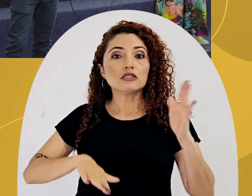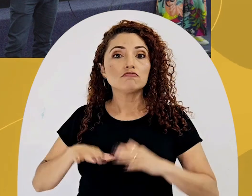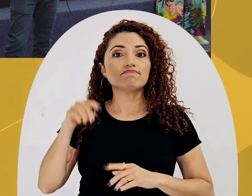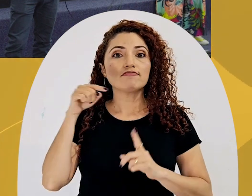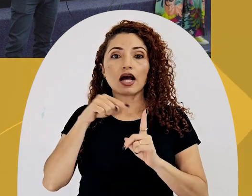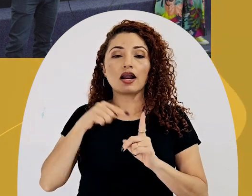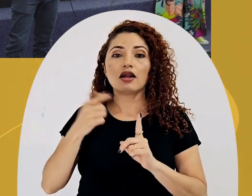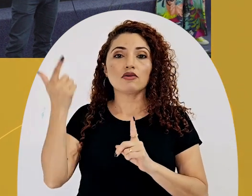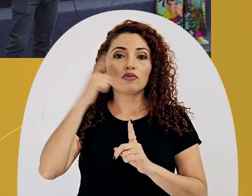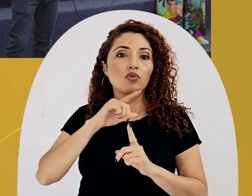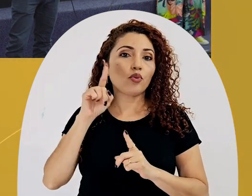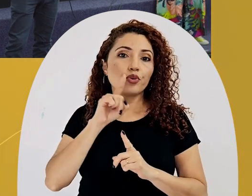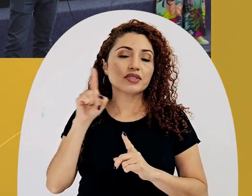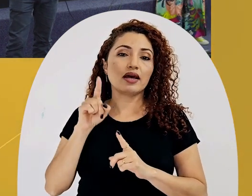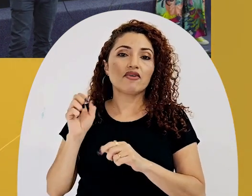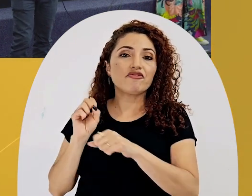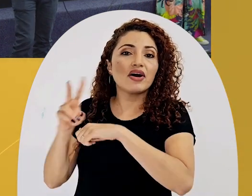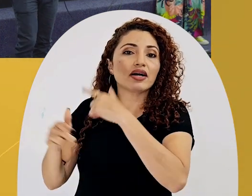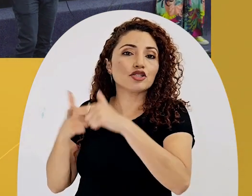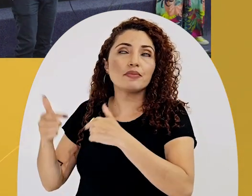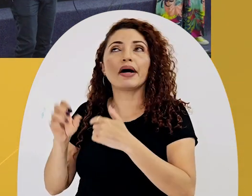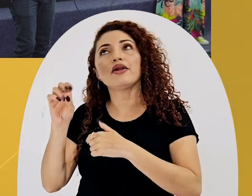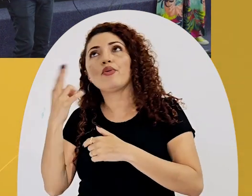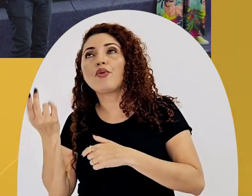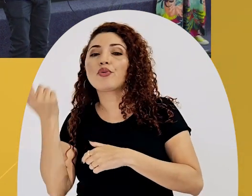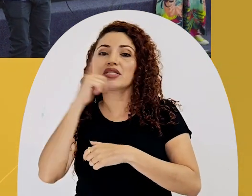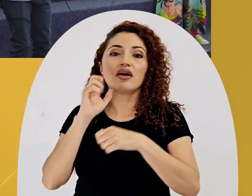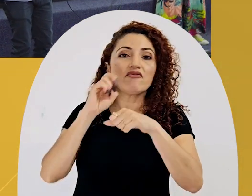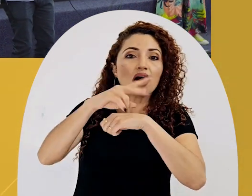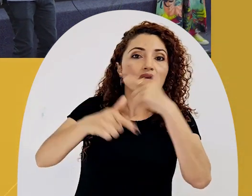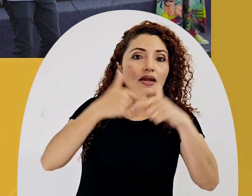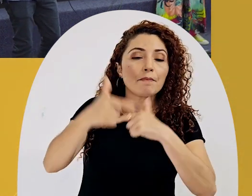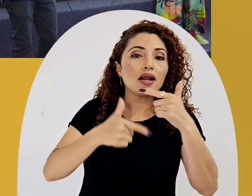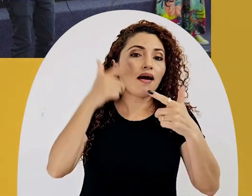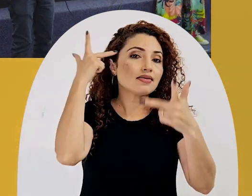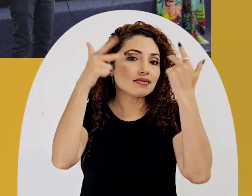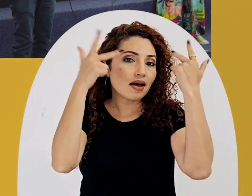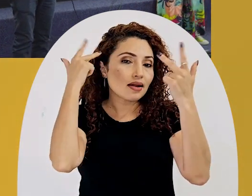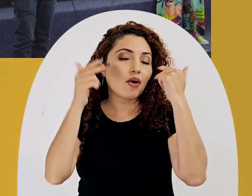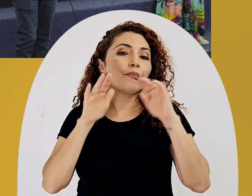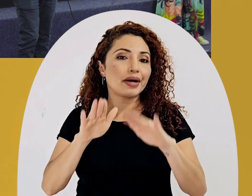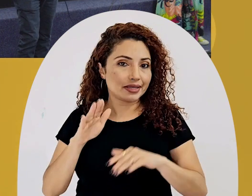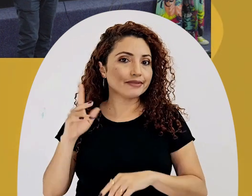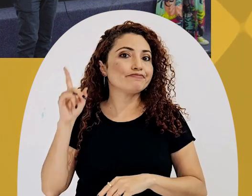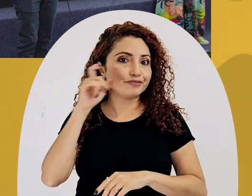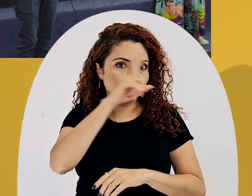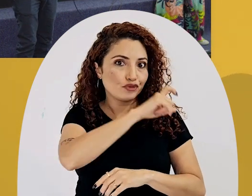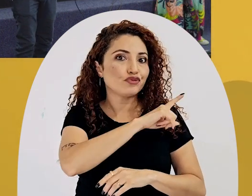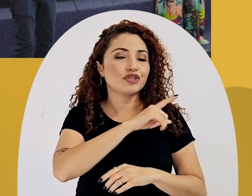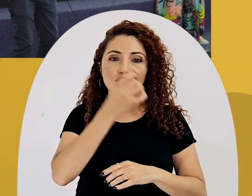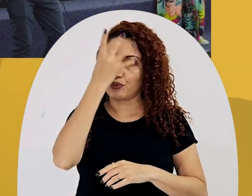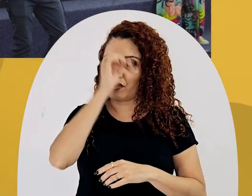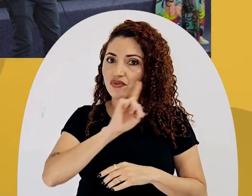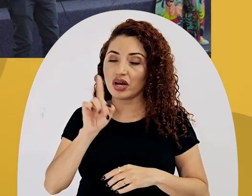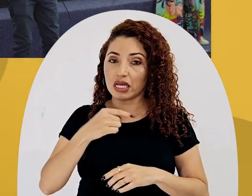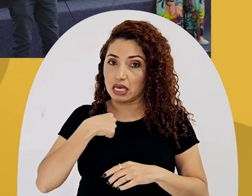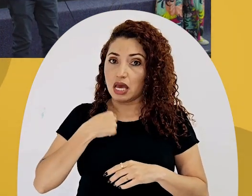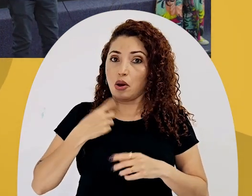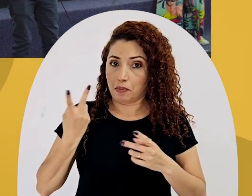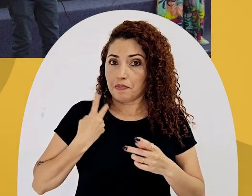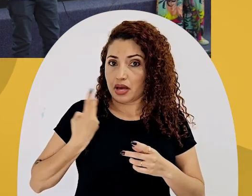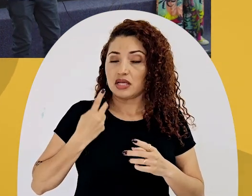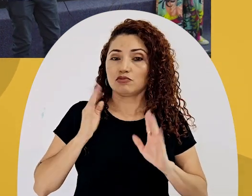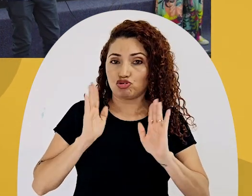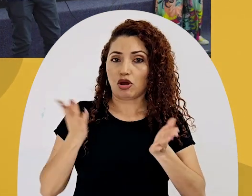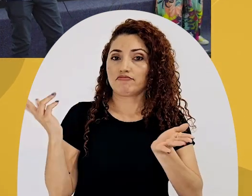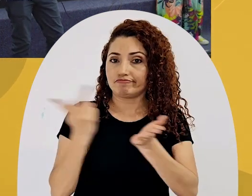conseguem, o máximo que às vezes conseguem são empregos, às vezes em salão de beleza, algo assim, mas com muita dificuldade assim mesmo, né?